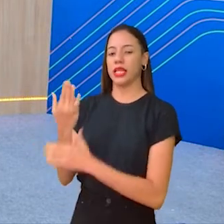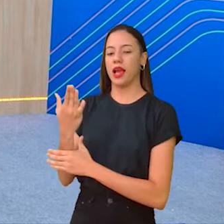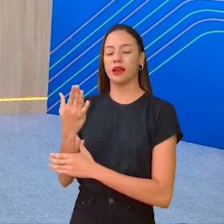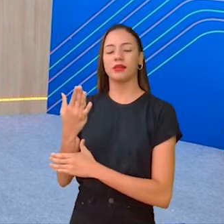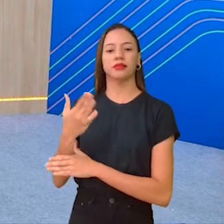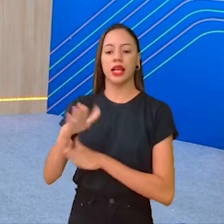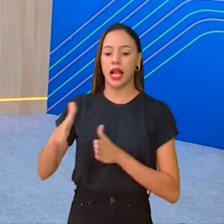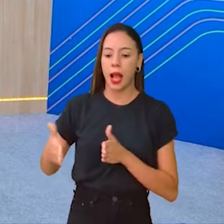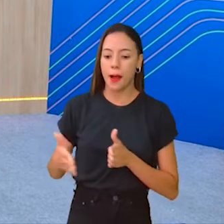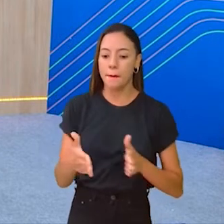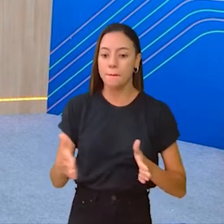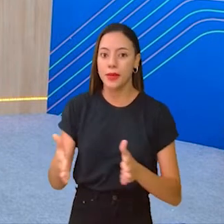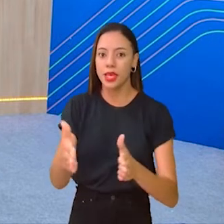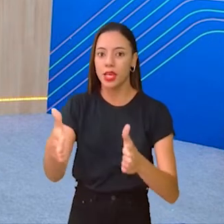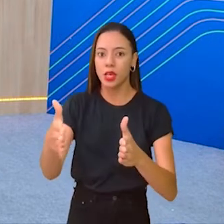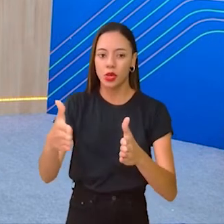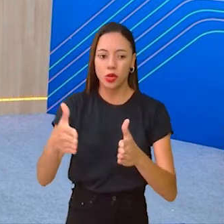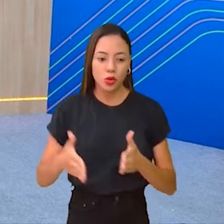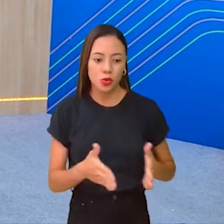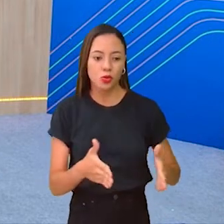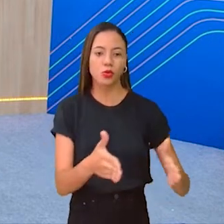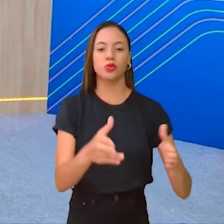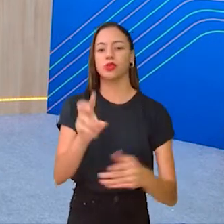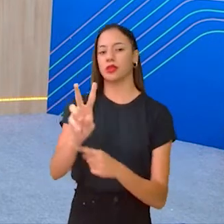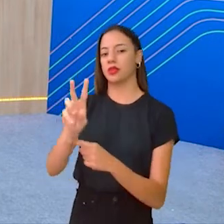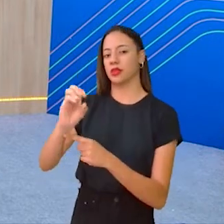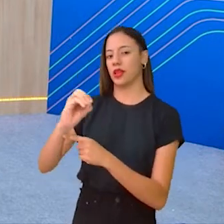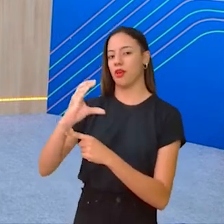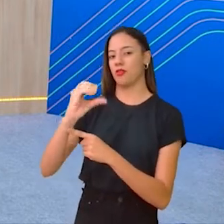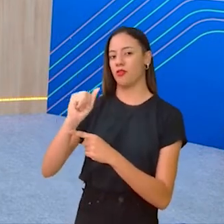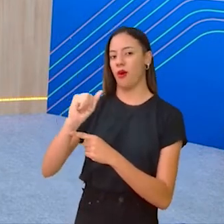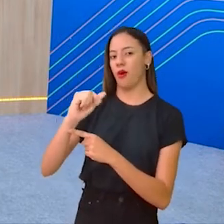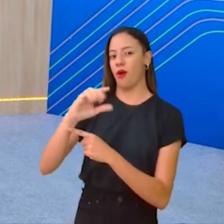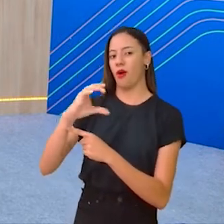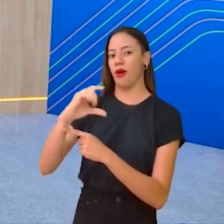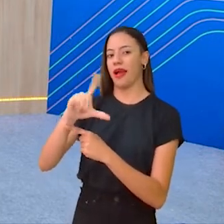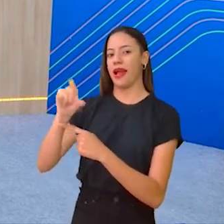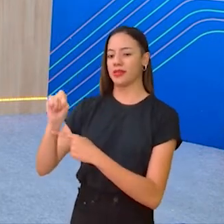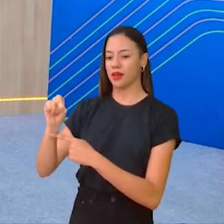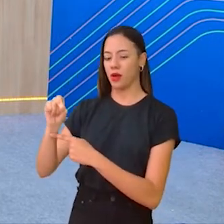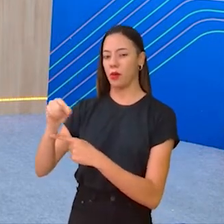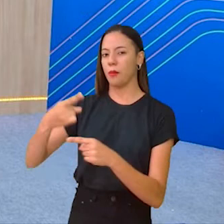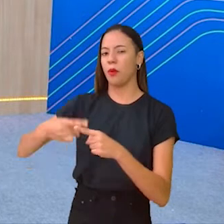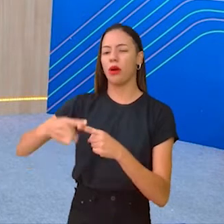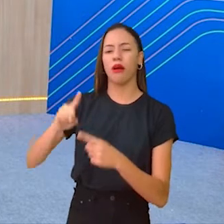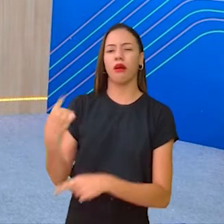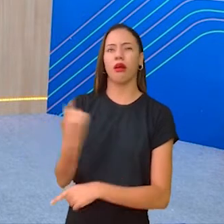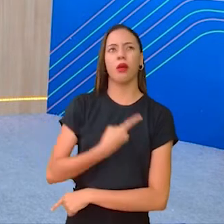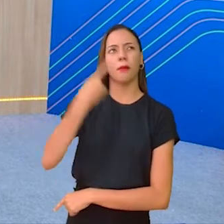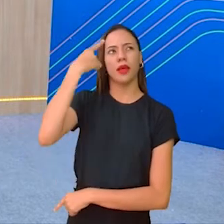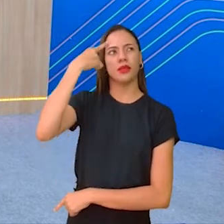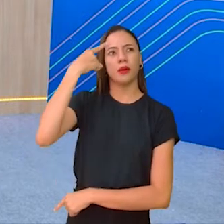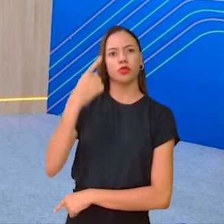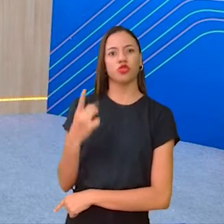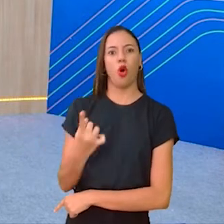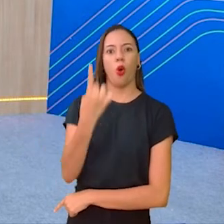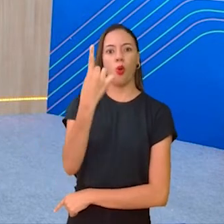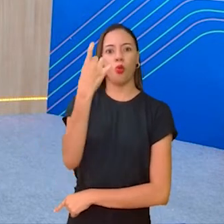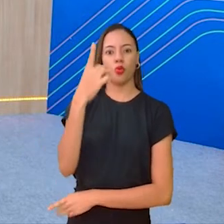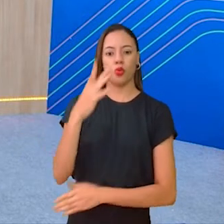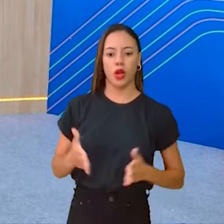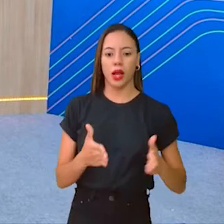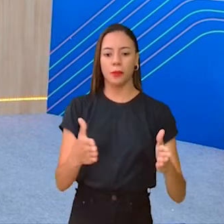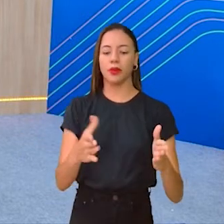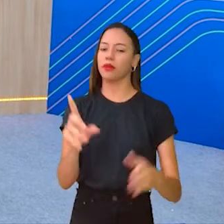Já caminhos. Tá vendo? Caminhos, Plural. exatamente. Porque muitas vezes a gente pensa que é como se fosse um caminho só, né? Uma rota só. E a vida, ela não é